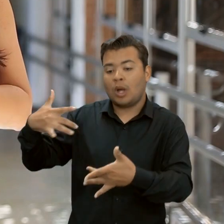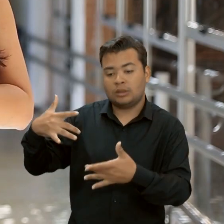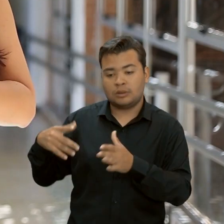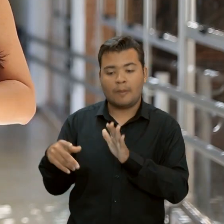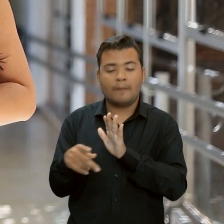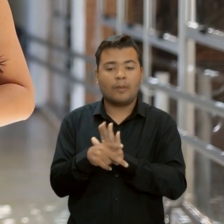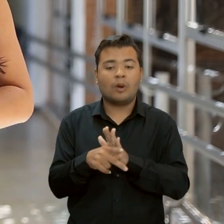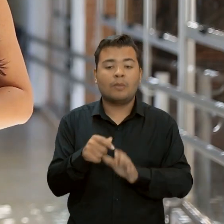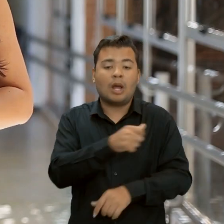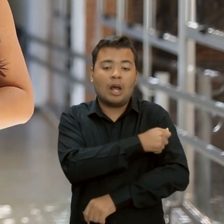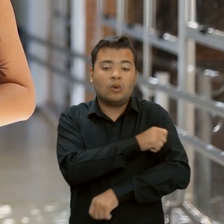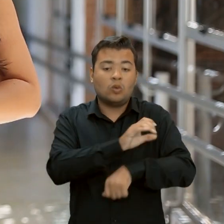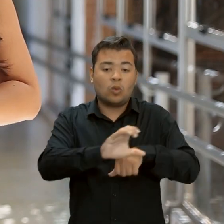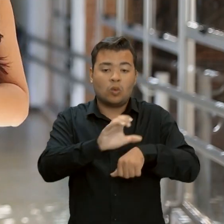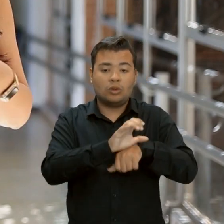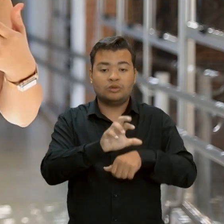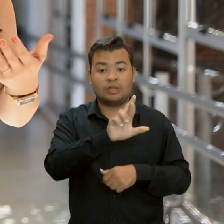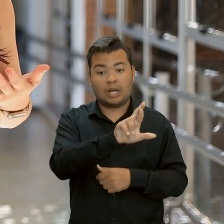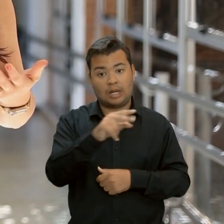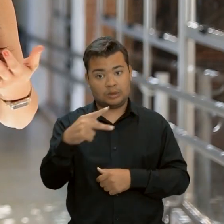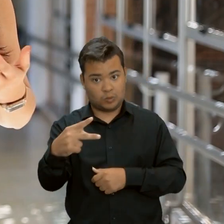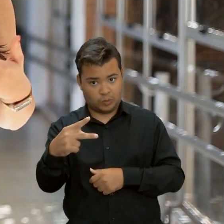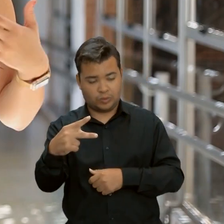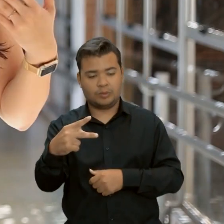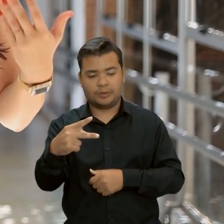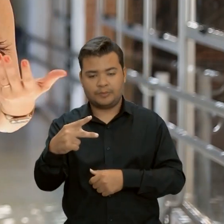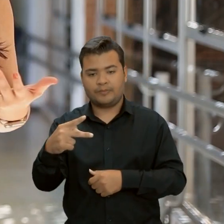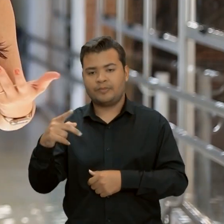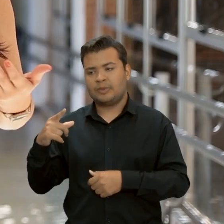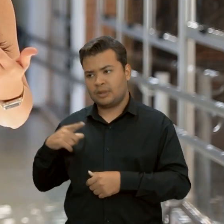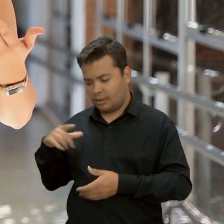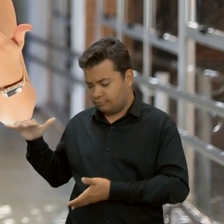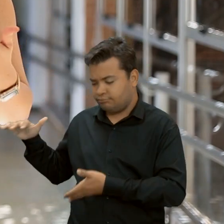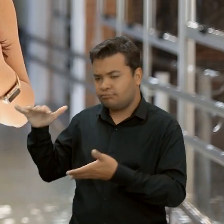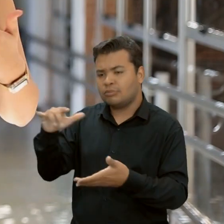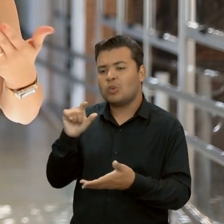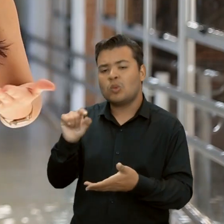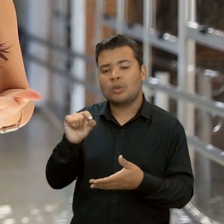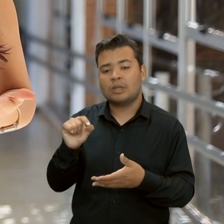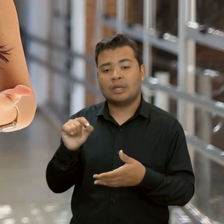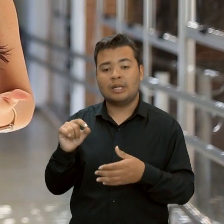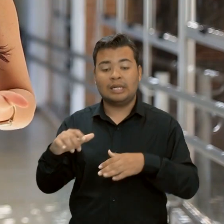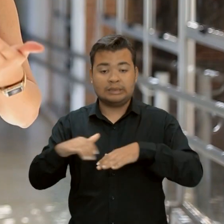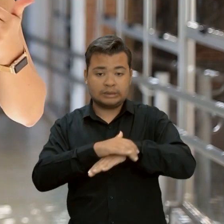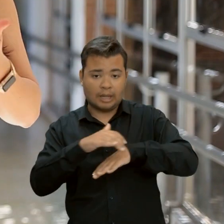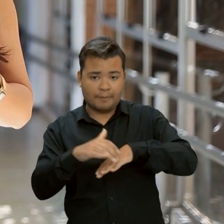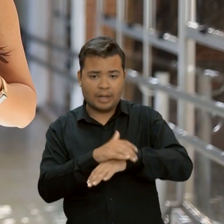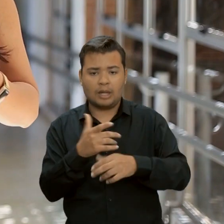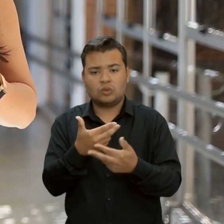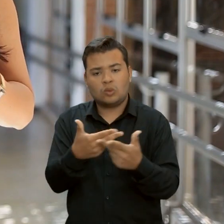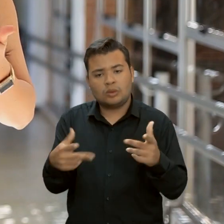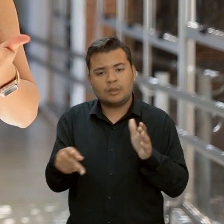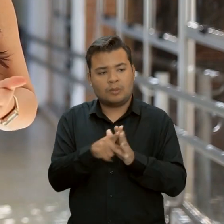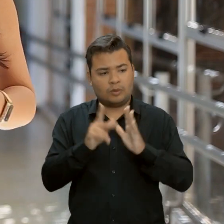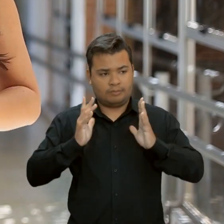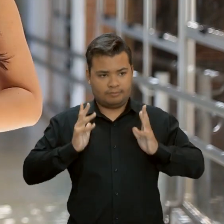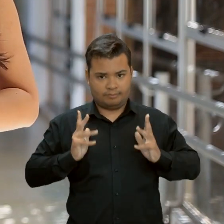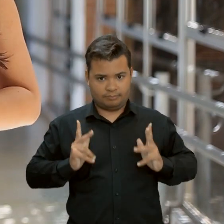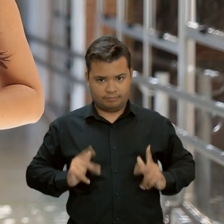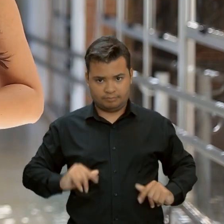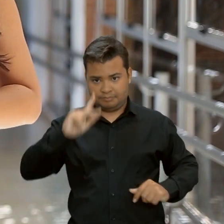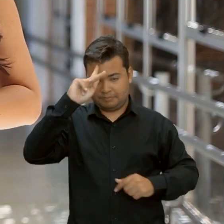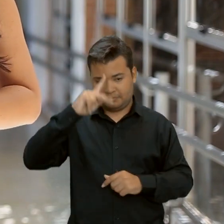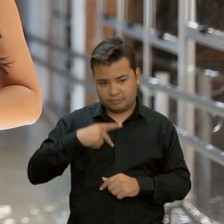Relações Públicas da UFG. Entre as doações estão sapatos, produtos de higiene pessoal, brinquedos e cestas